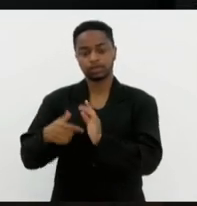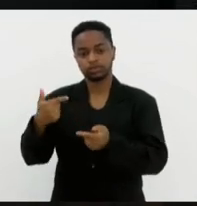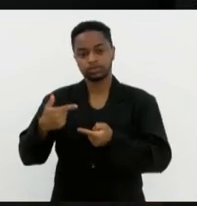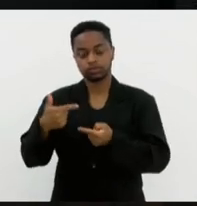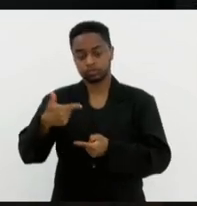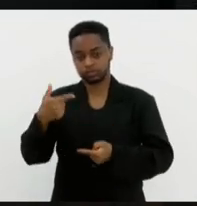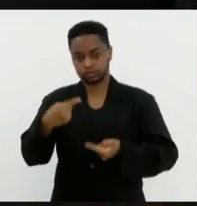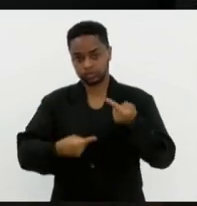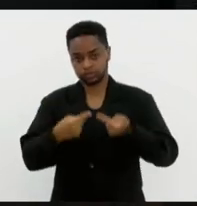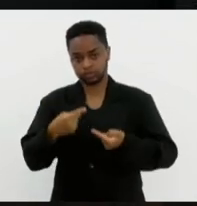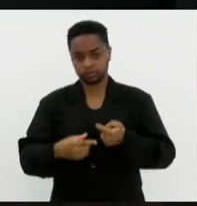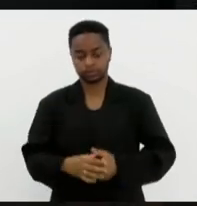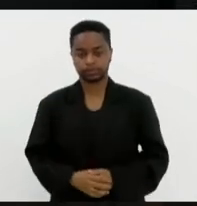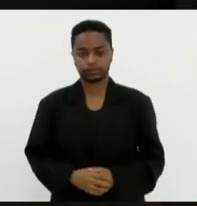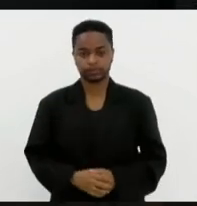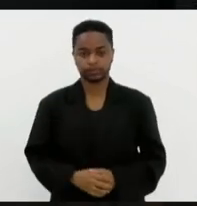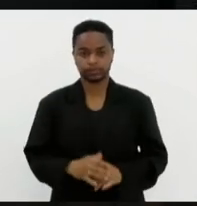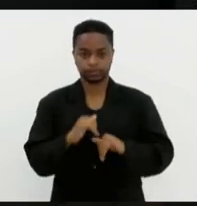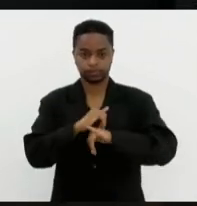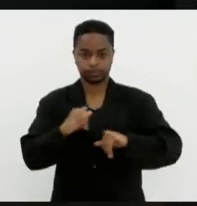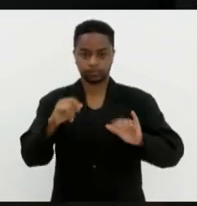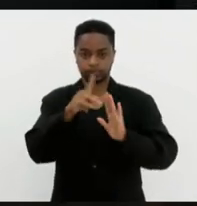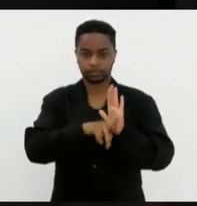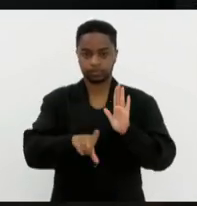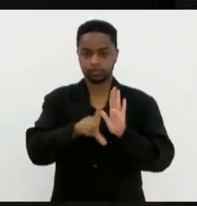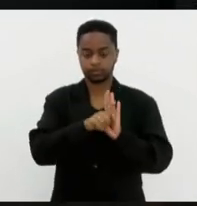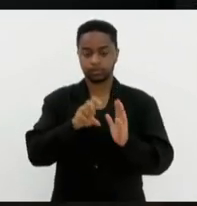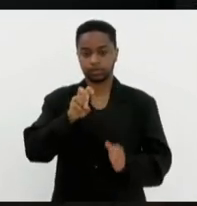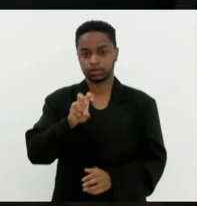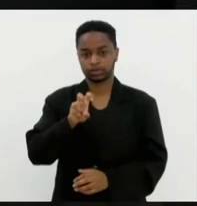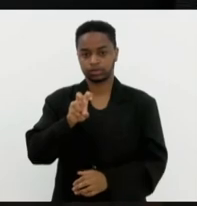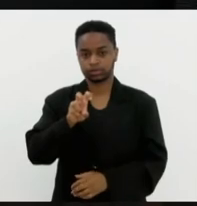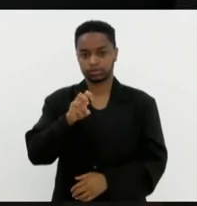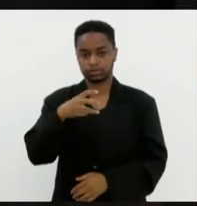discussão. Anuncio. Projeto de lei número